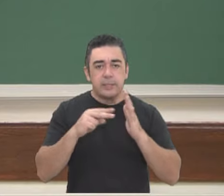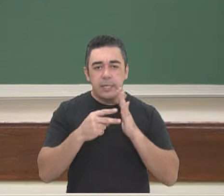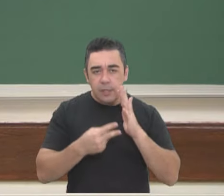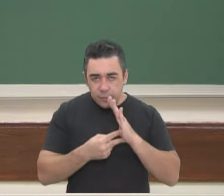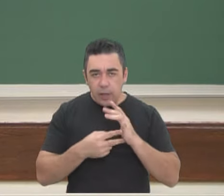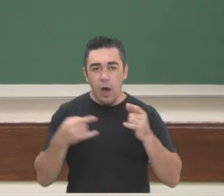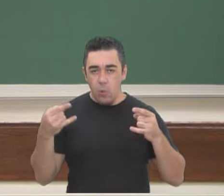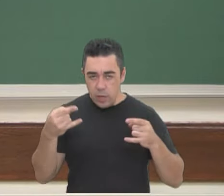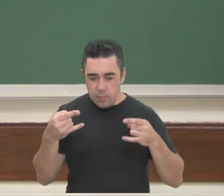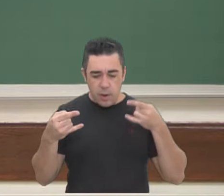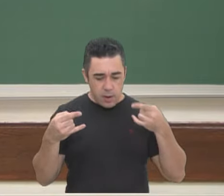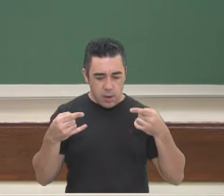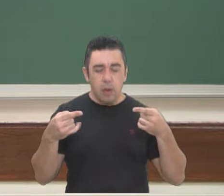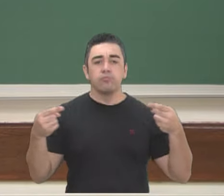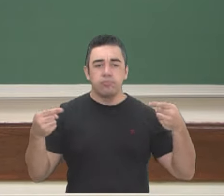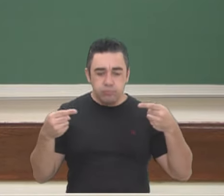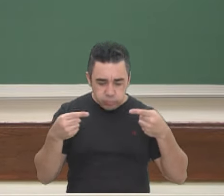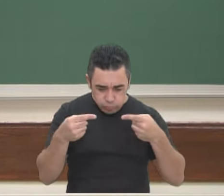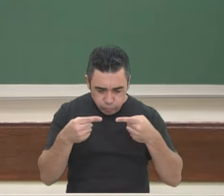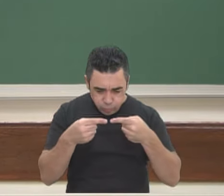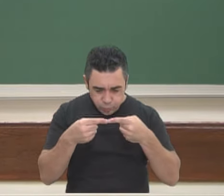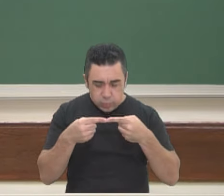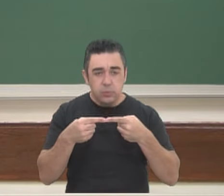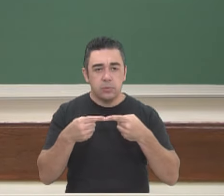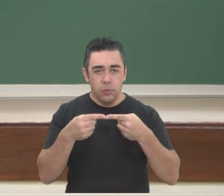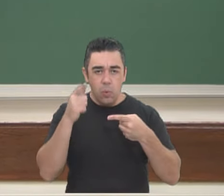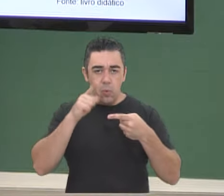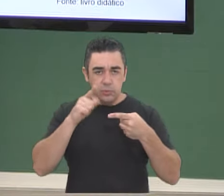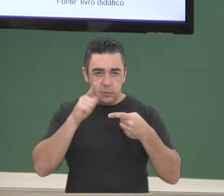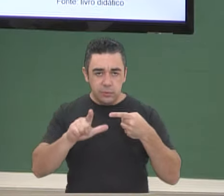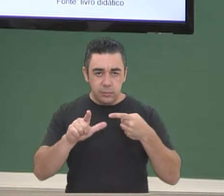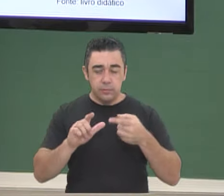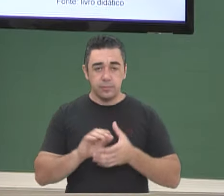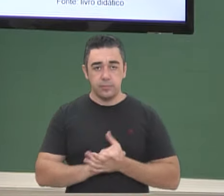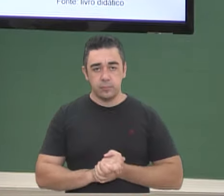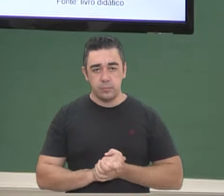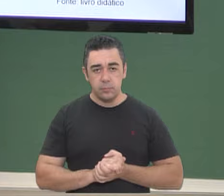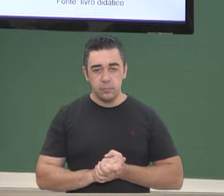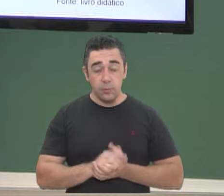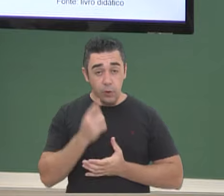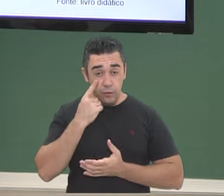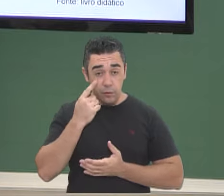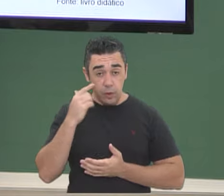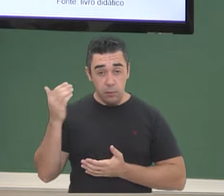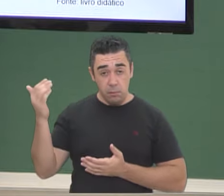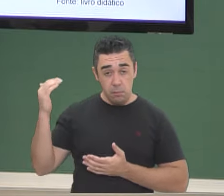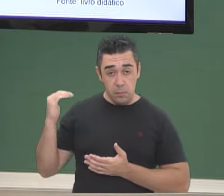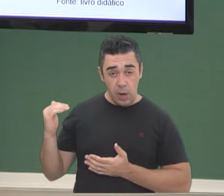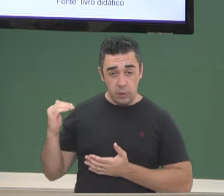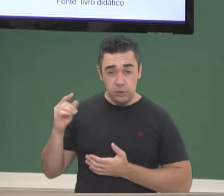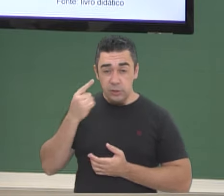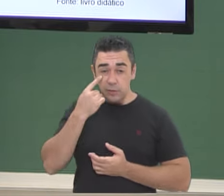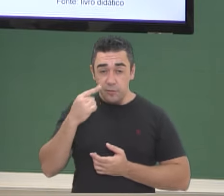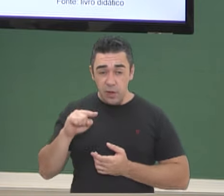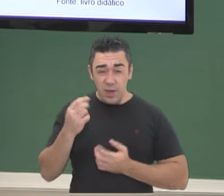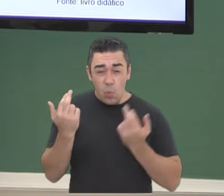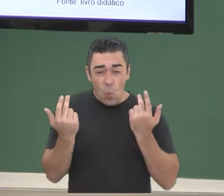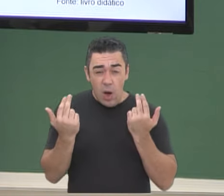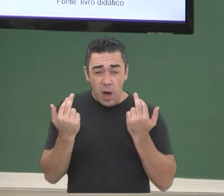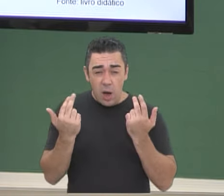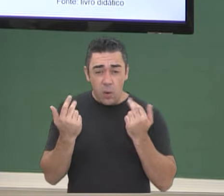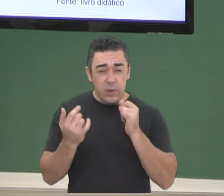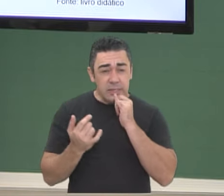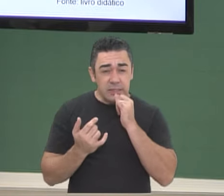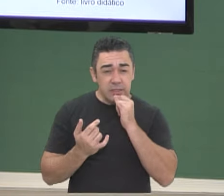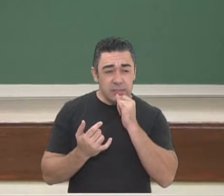imã vai puxar o outro vai ser atraído pelo outro e quando os polos forem